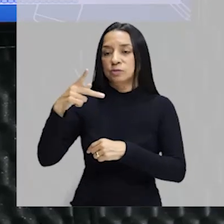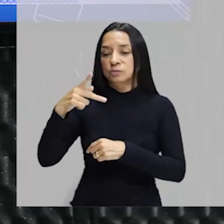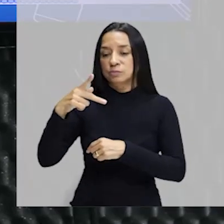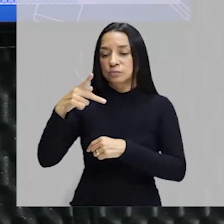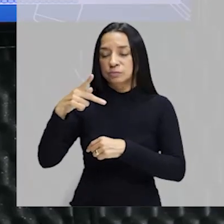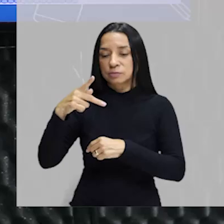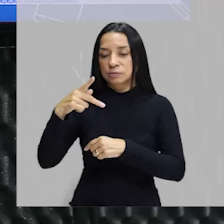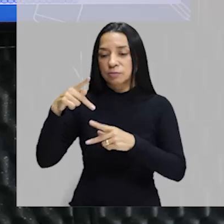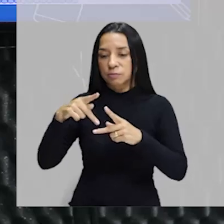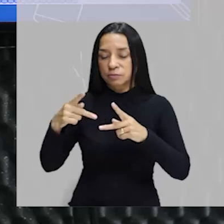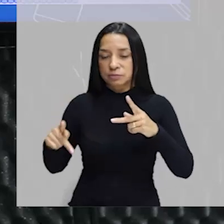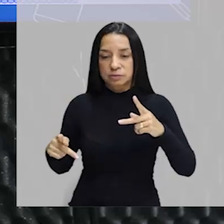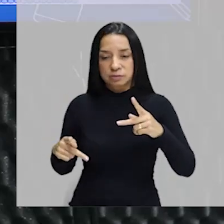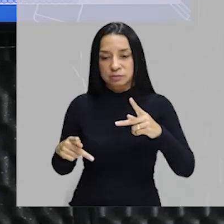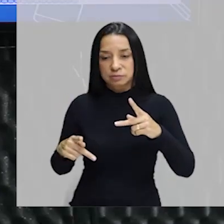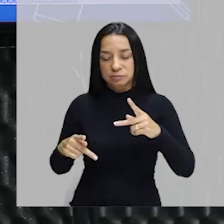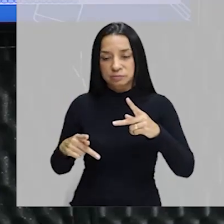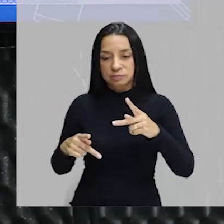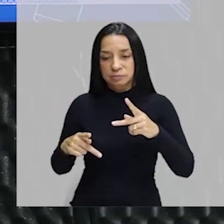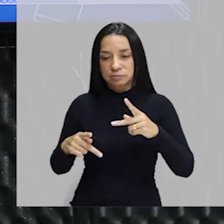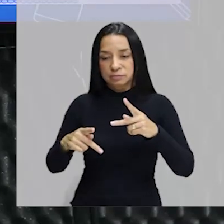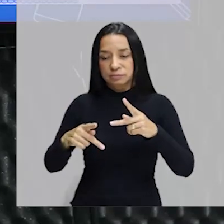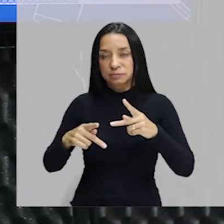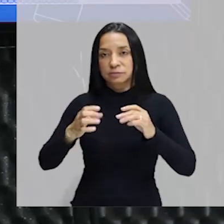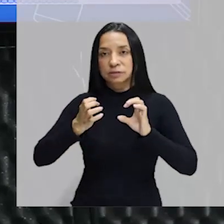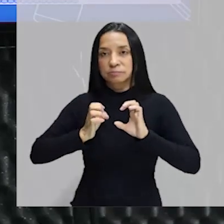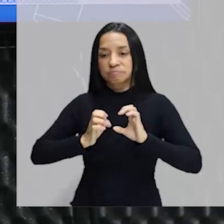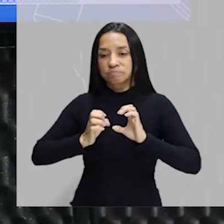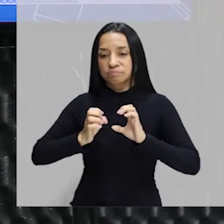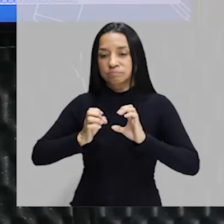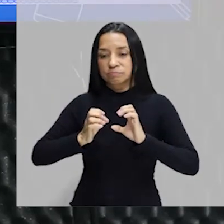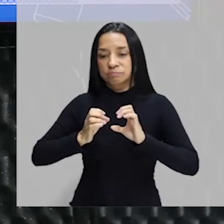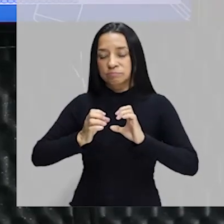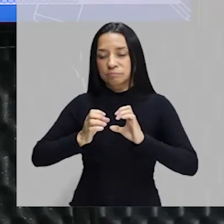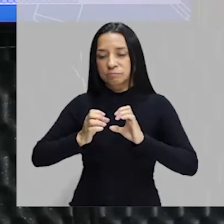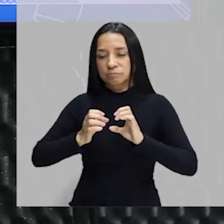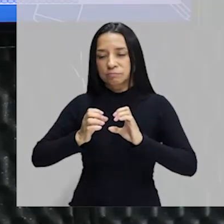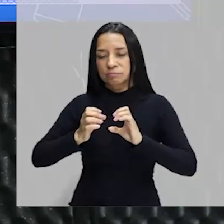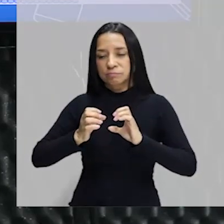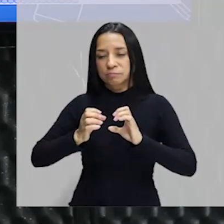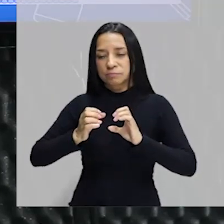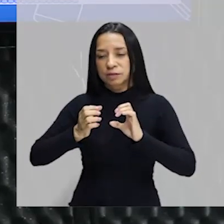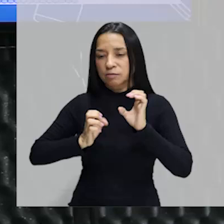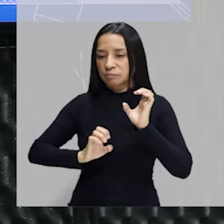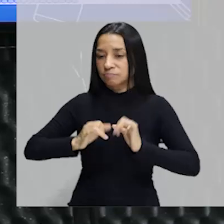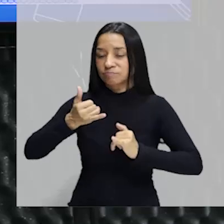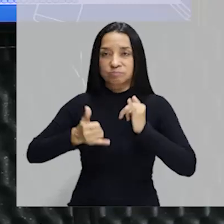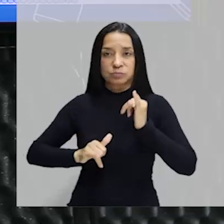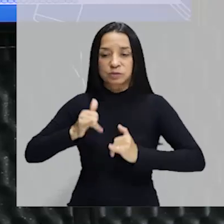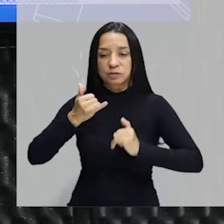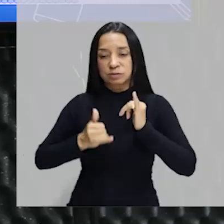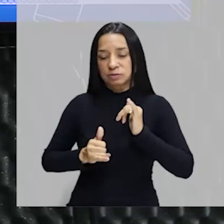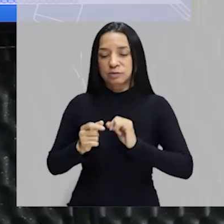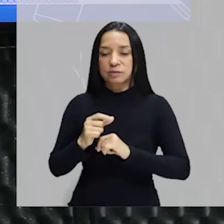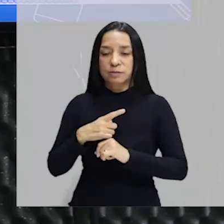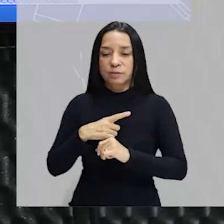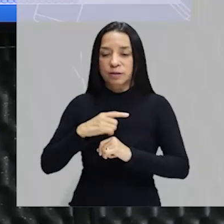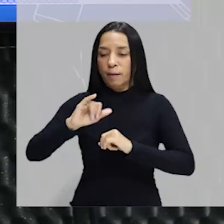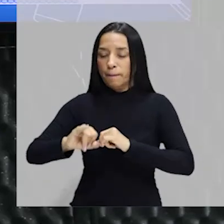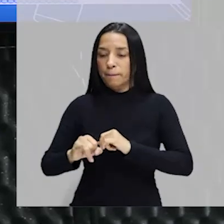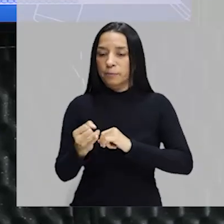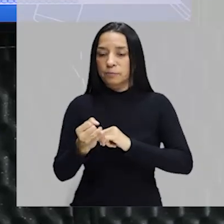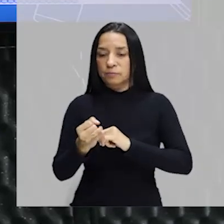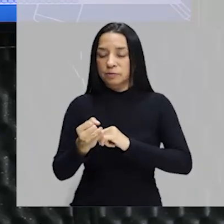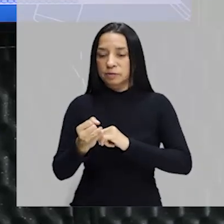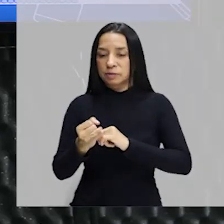acontecer? A energia que está nesse elétron, né? Esse elétron ele é de alta energia, ela vai aproveitar essa